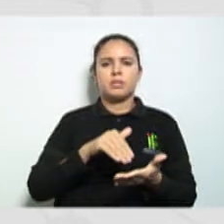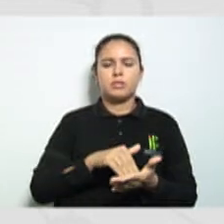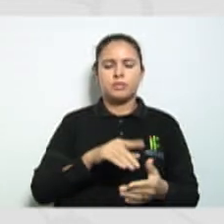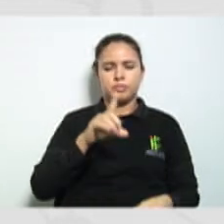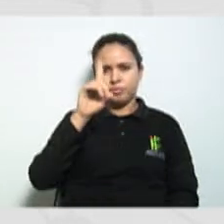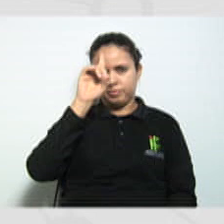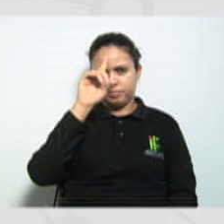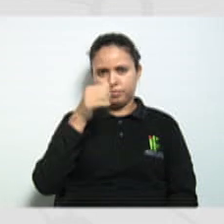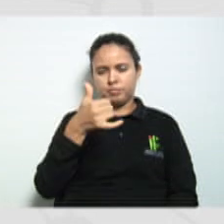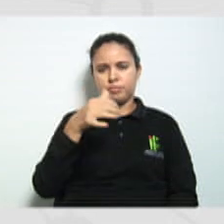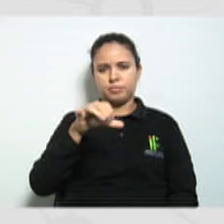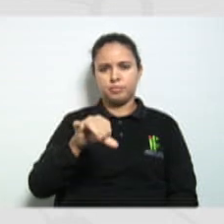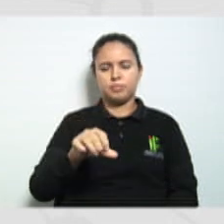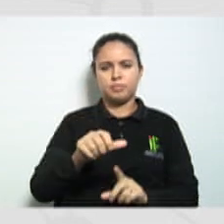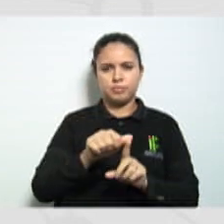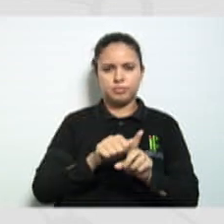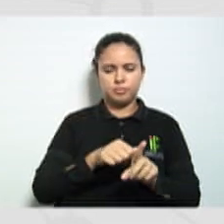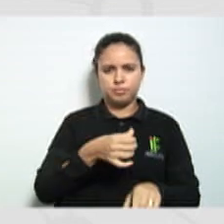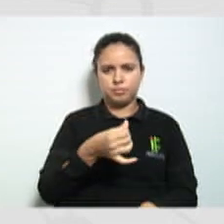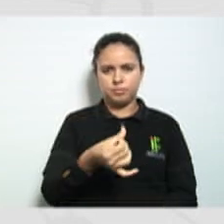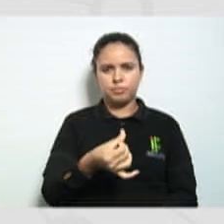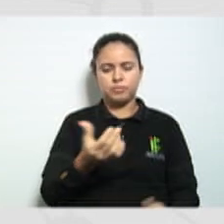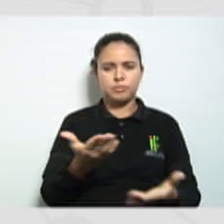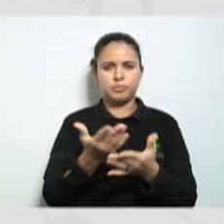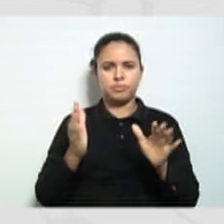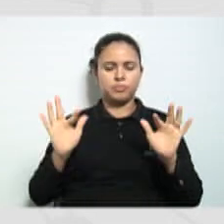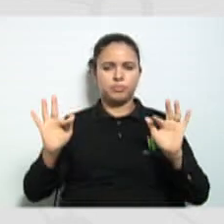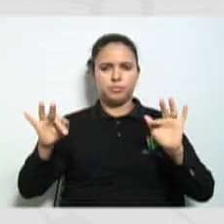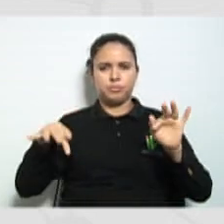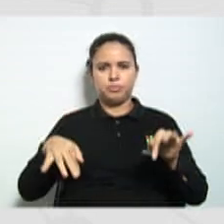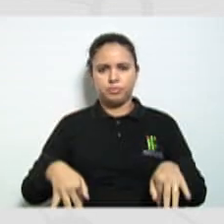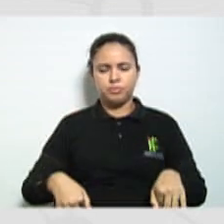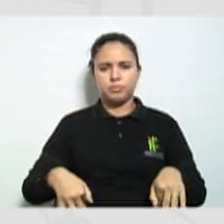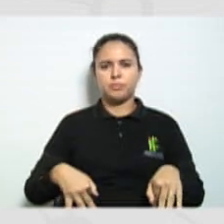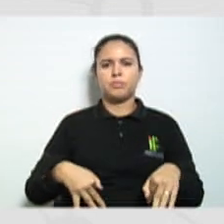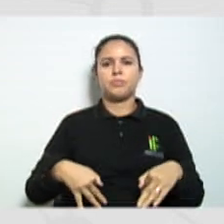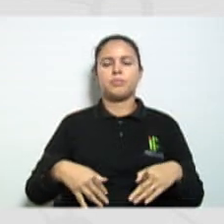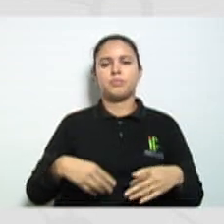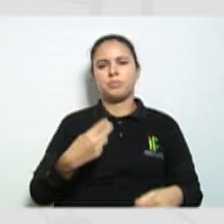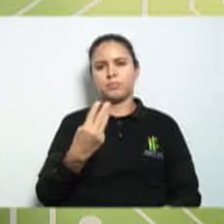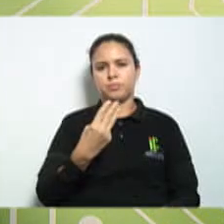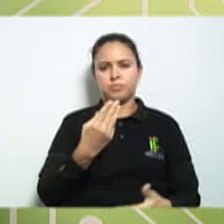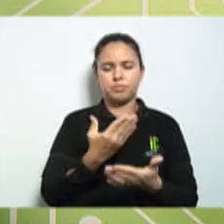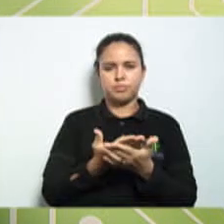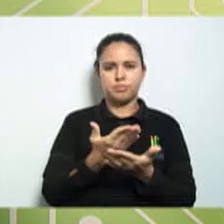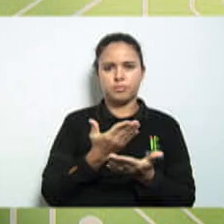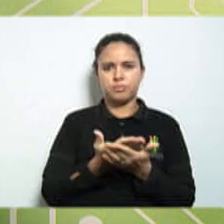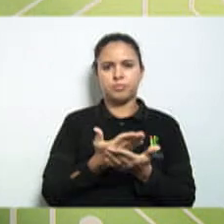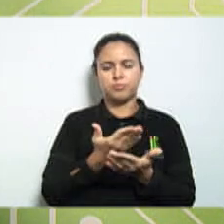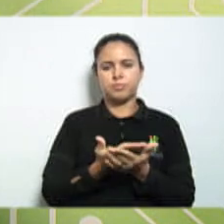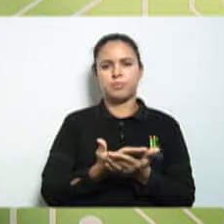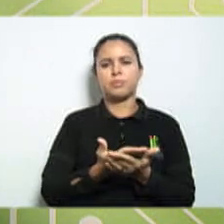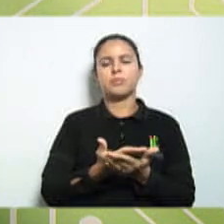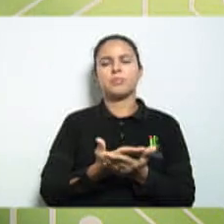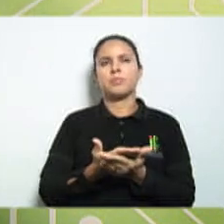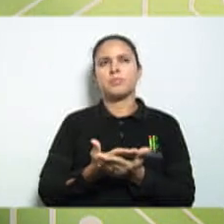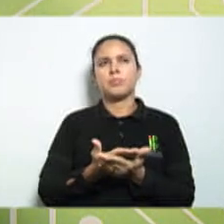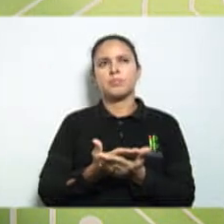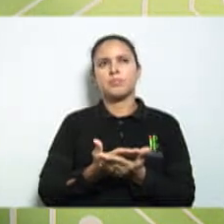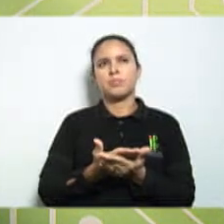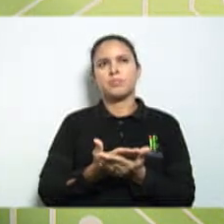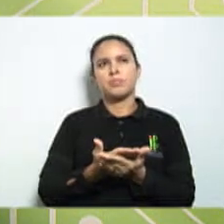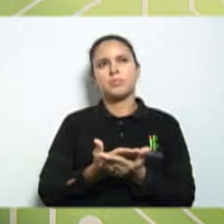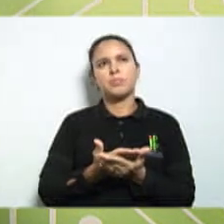dia 19/6. Nós estamos finalizando aqui a nossa terceira teleaula,